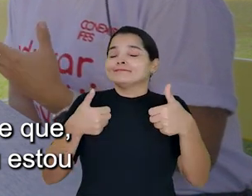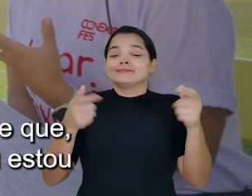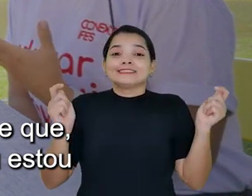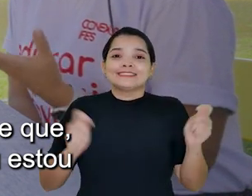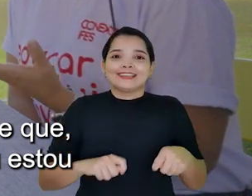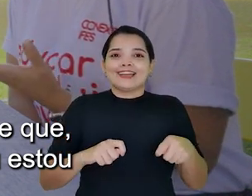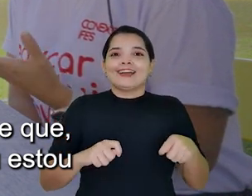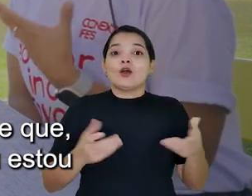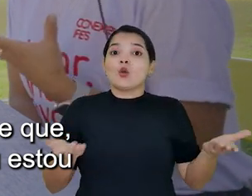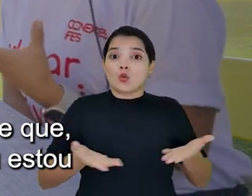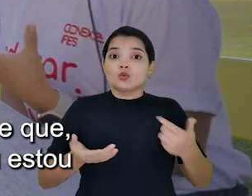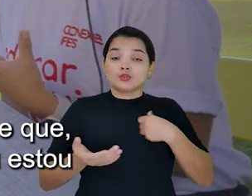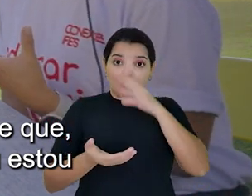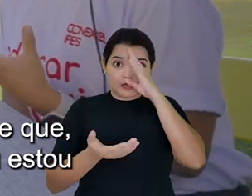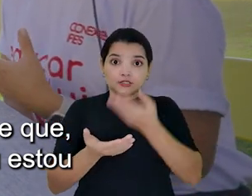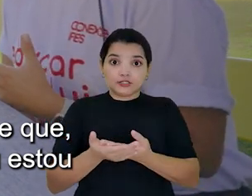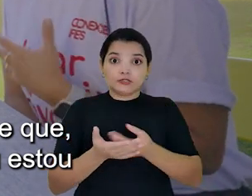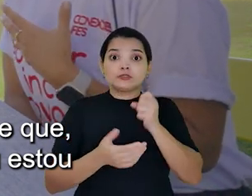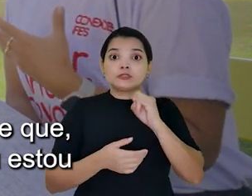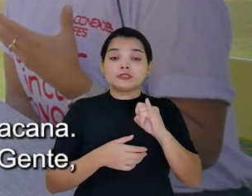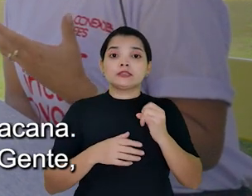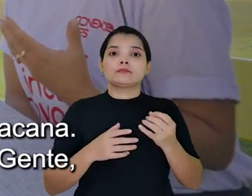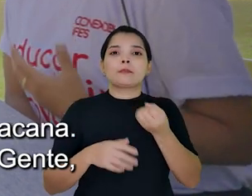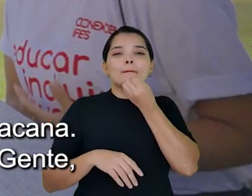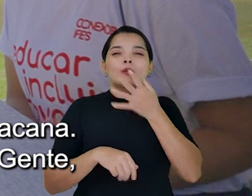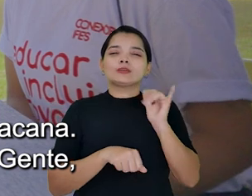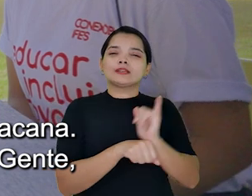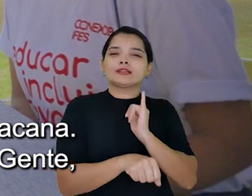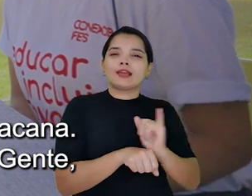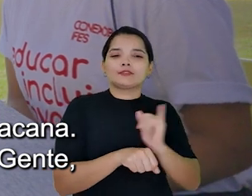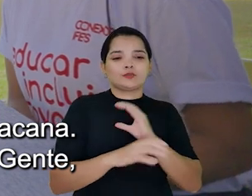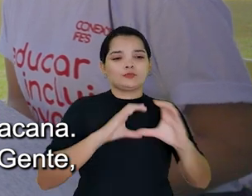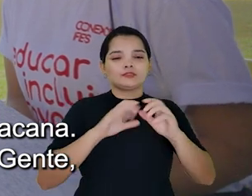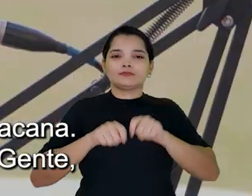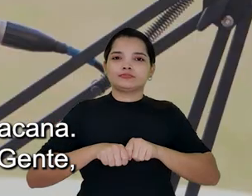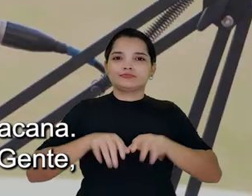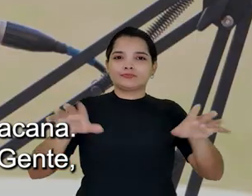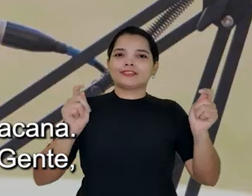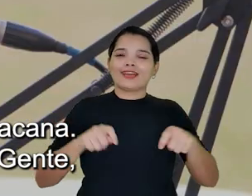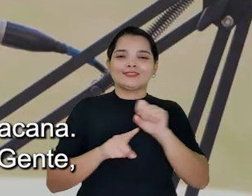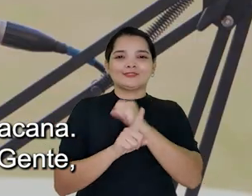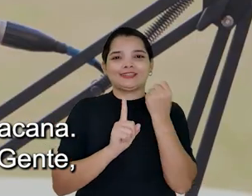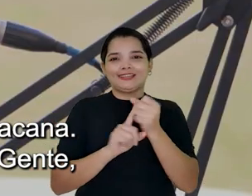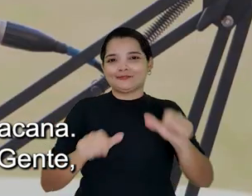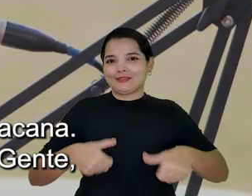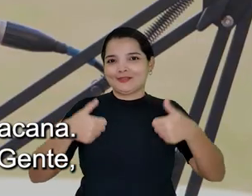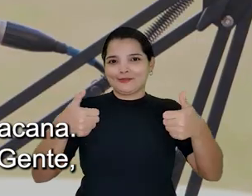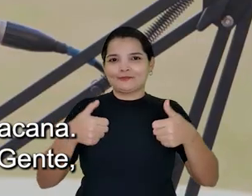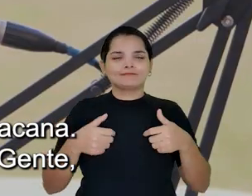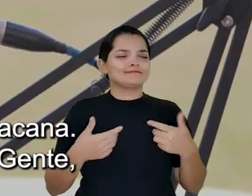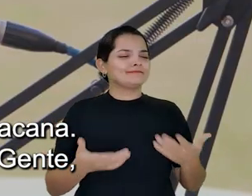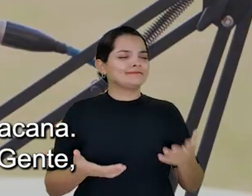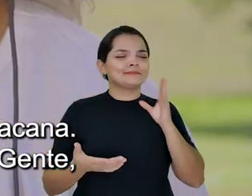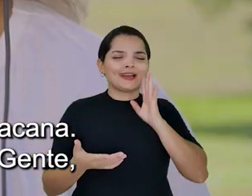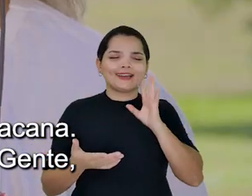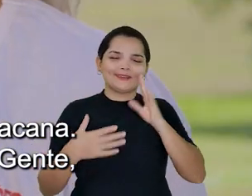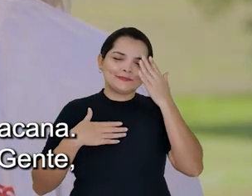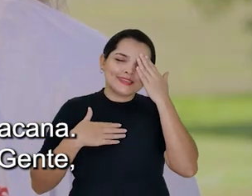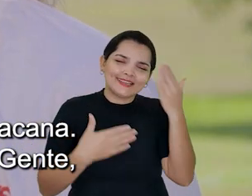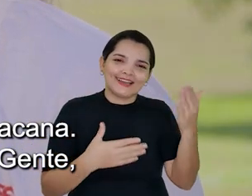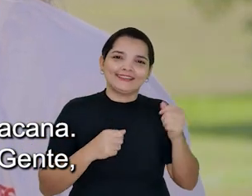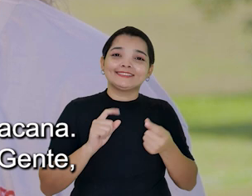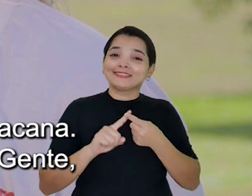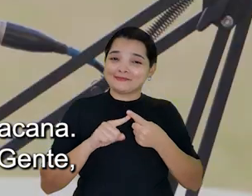disseminando técnicas de boa comunicação eu estou contribuindo para uma sociedade melhor que bacana obrigada por isso eu que